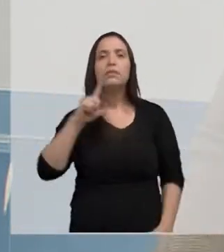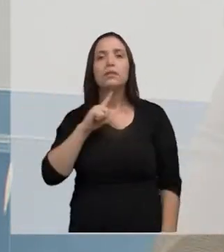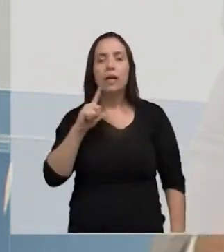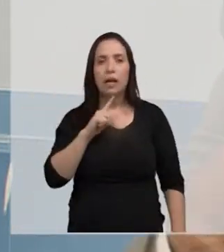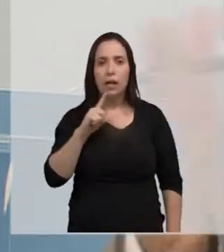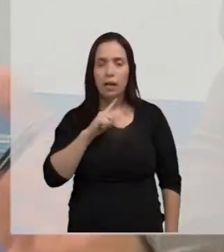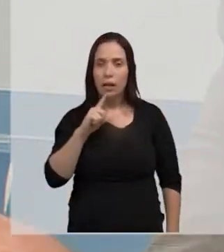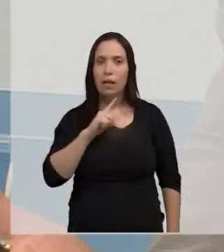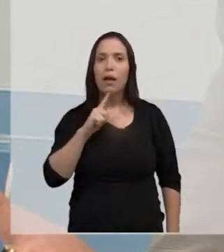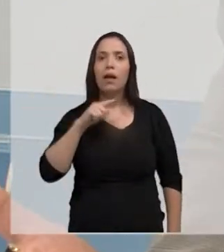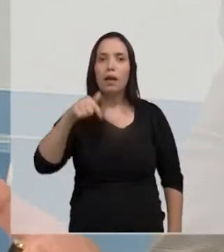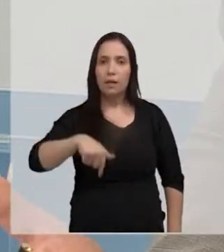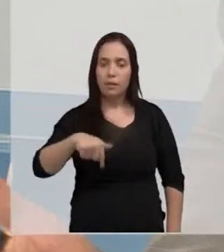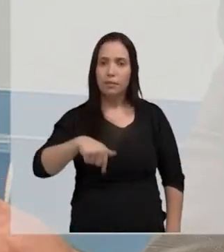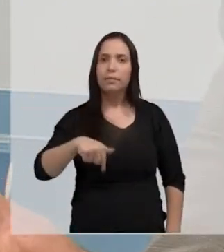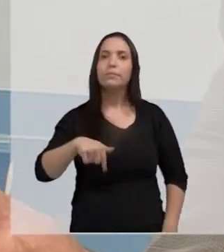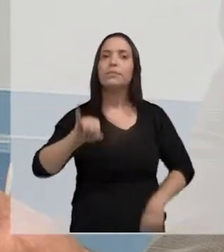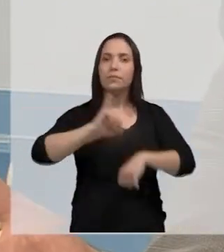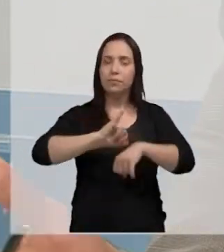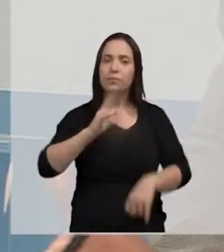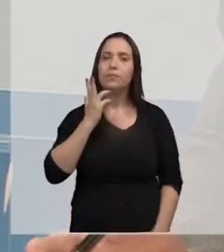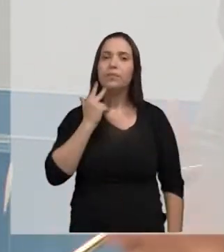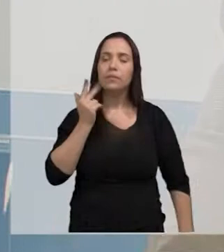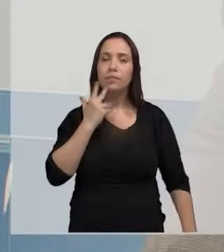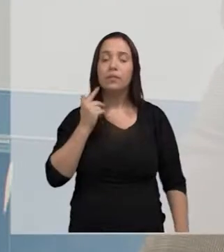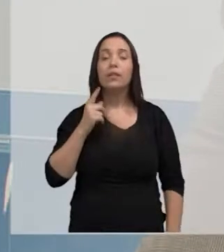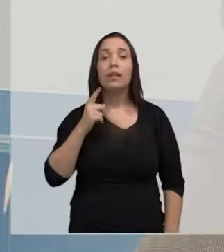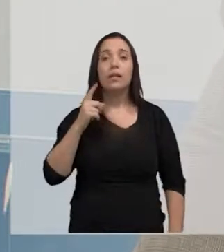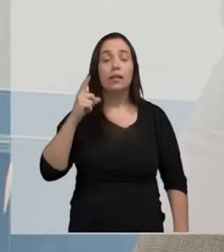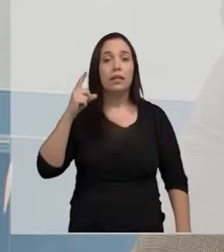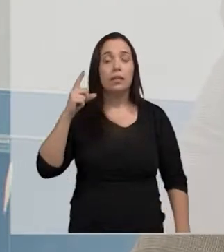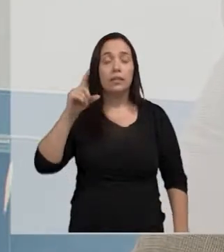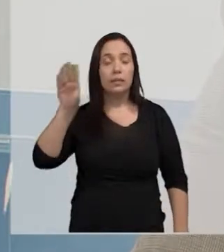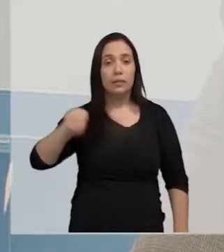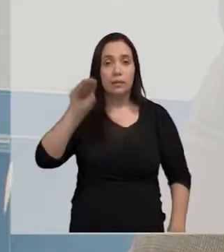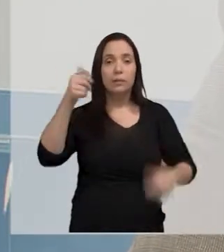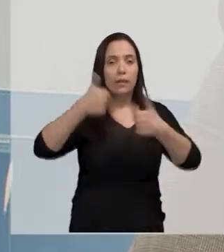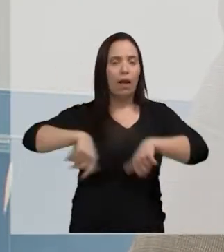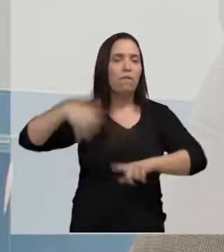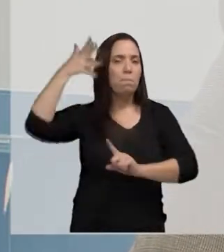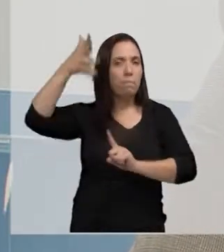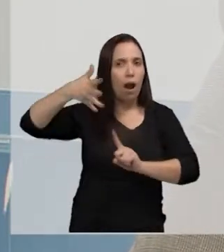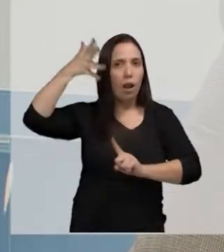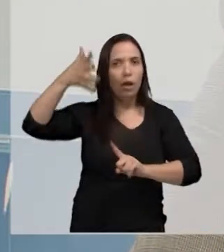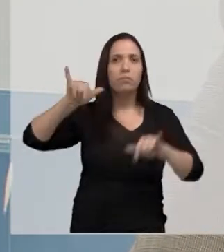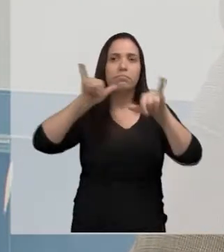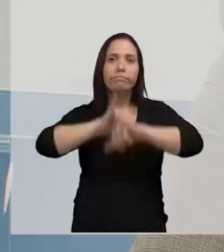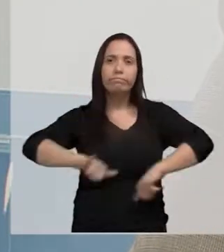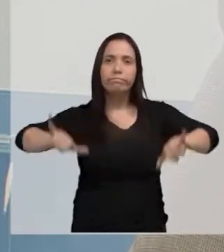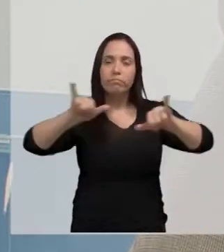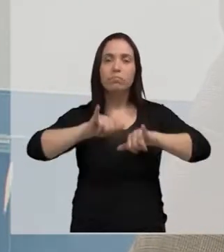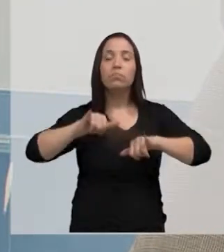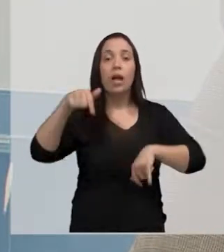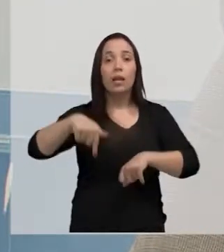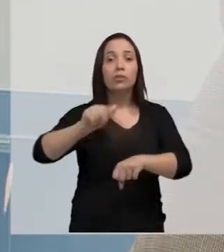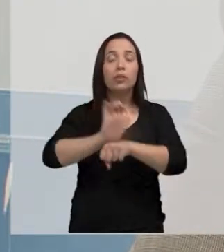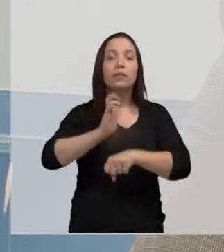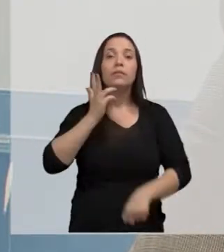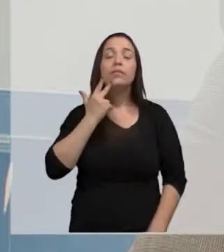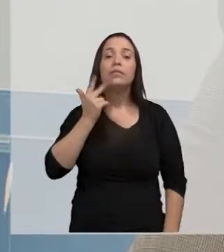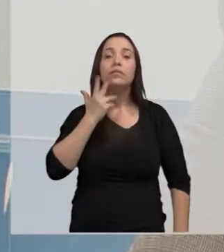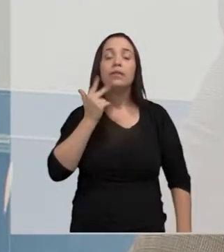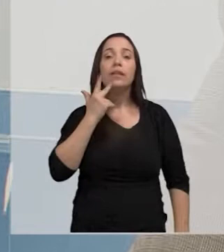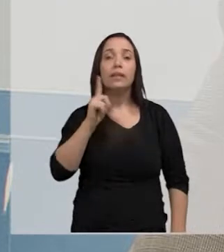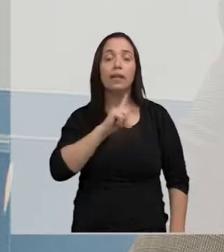do mundo, tem as pessoas mais pobres do mundo. Fortaleza é assim. O Ciro uma vez disse numa palestra que no estado do